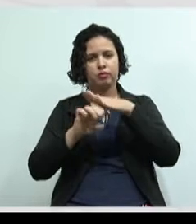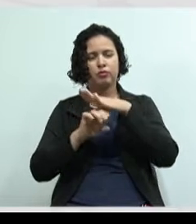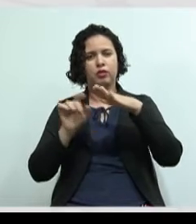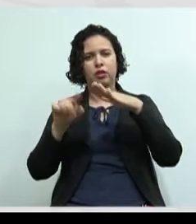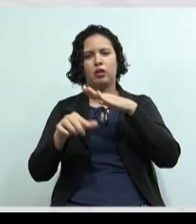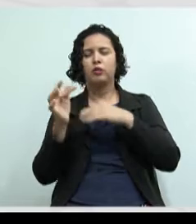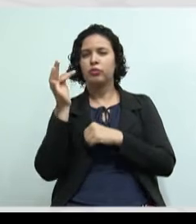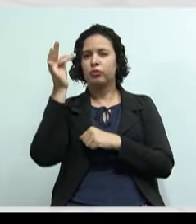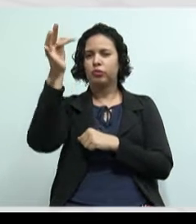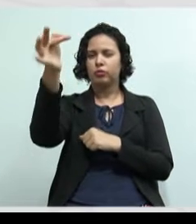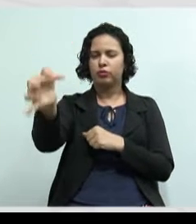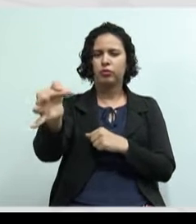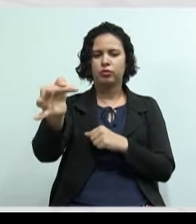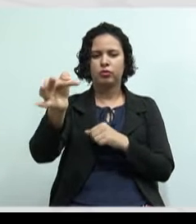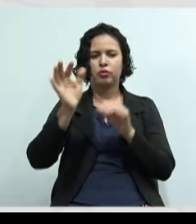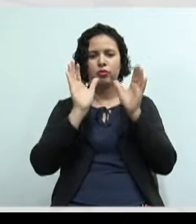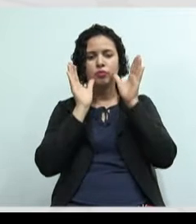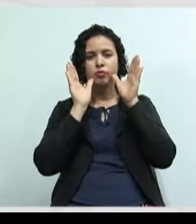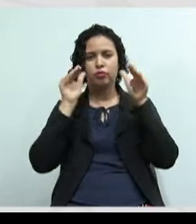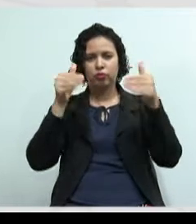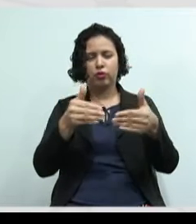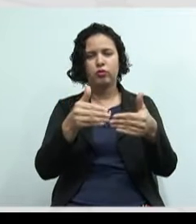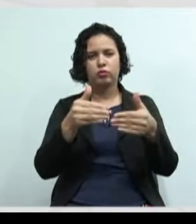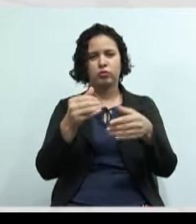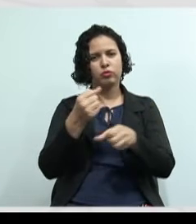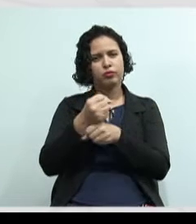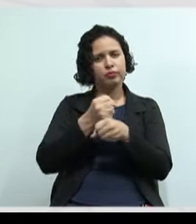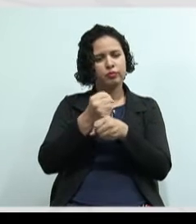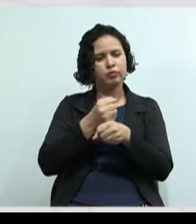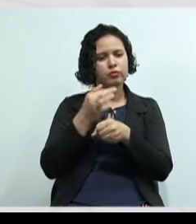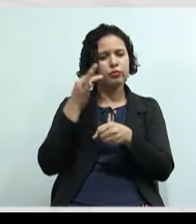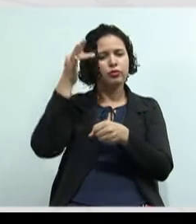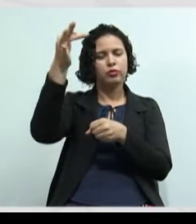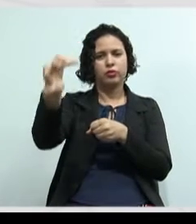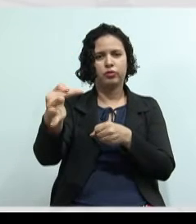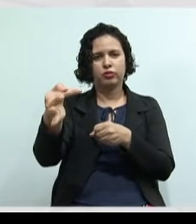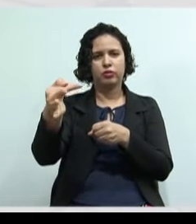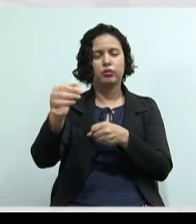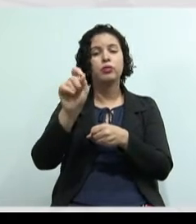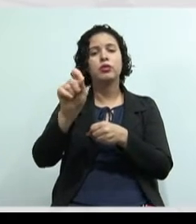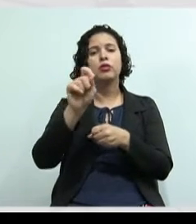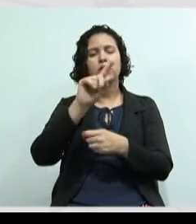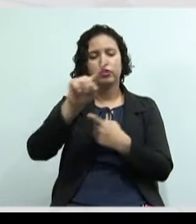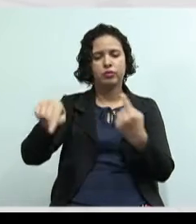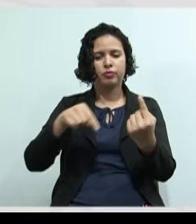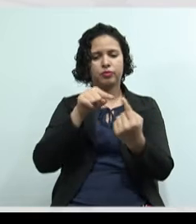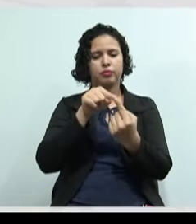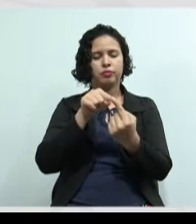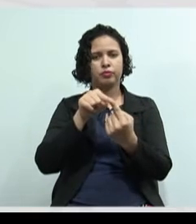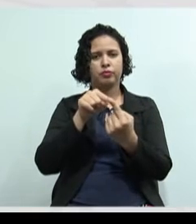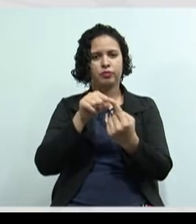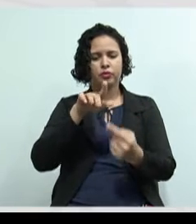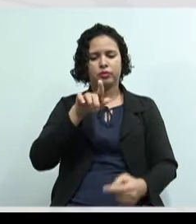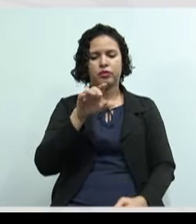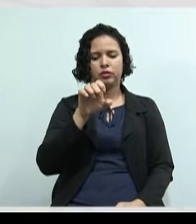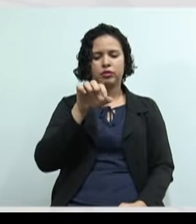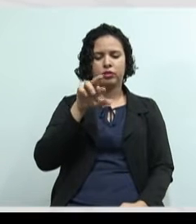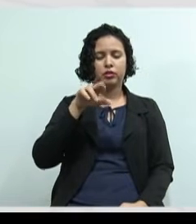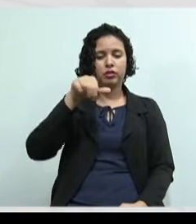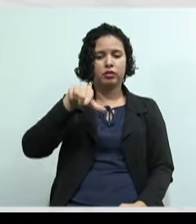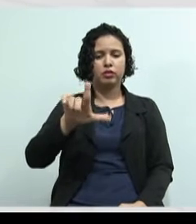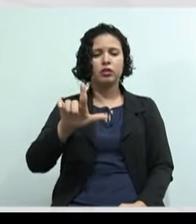de longo prazo, né, o foco no longo prazo, que vai trabalhar os objetivos gerais, tá? Por que e quando